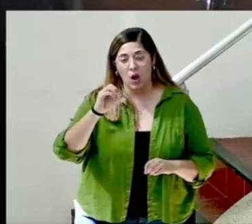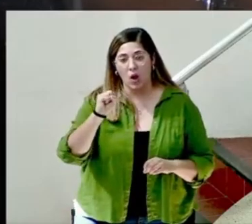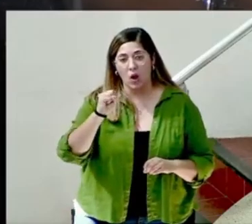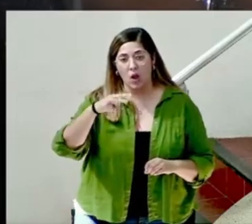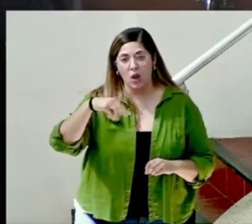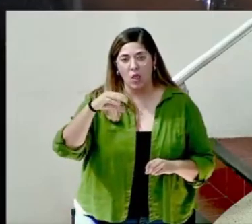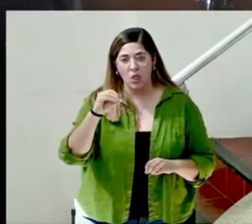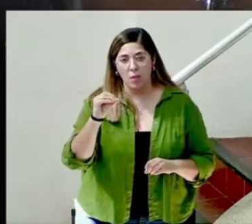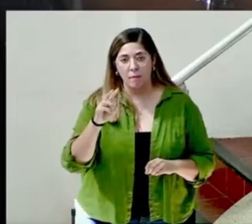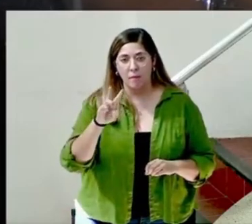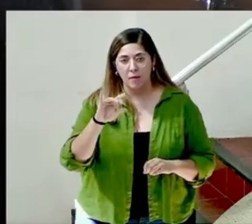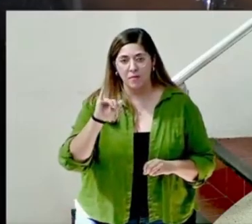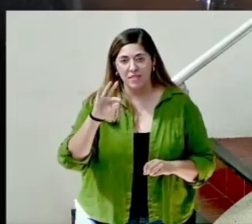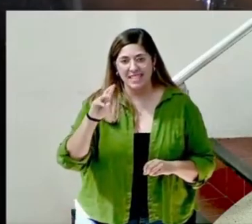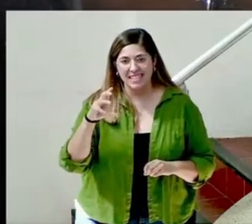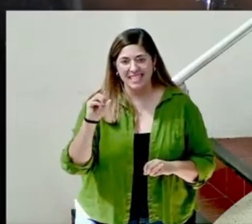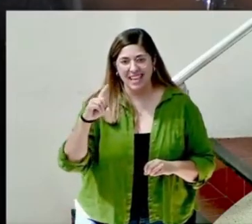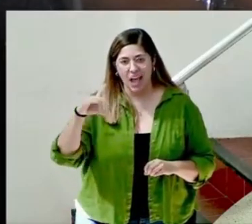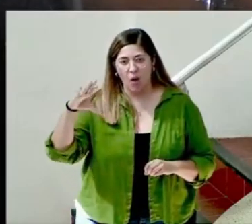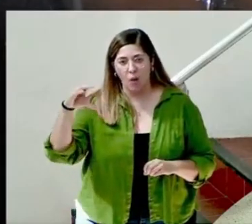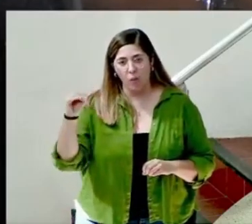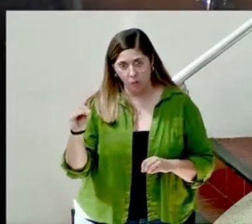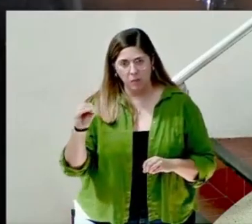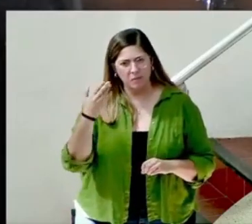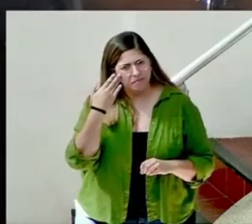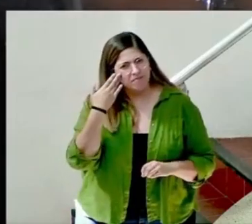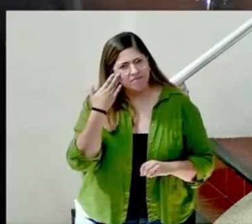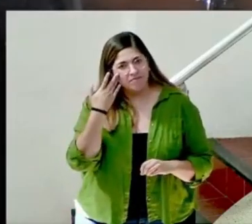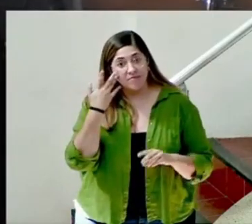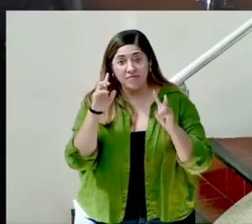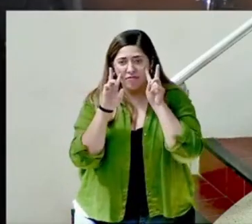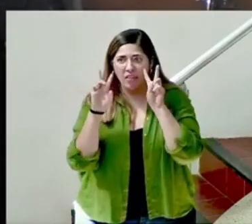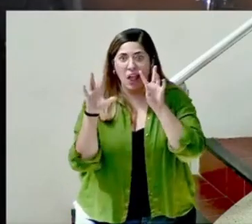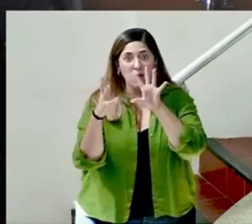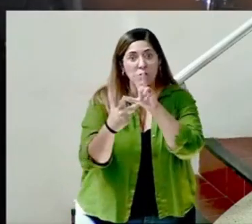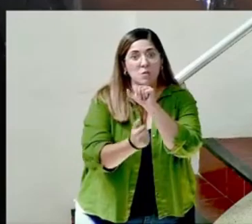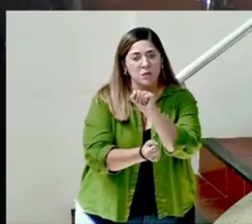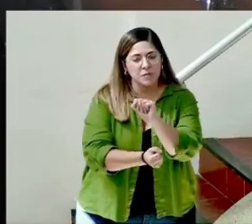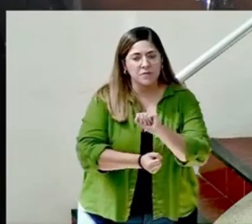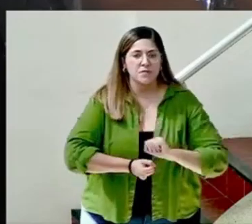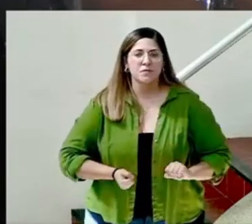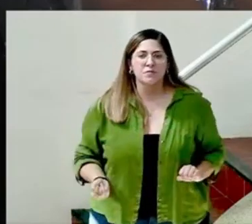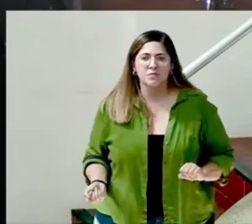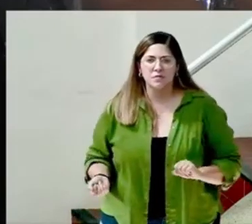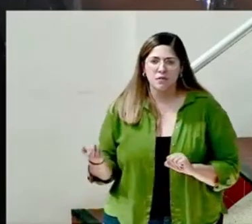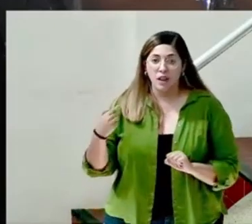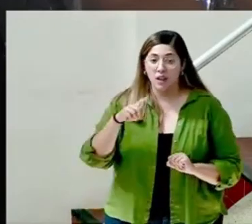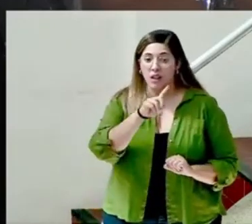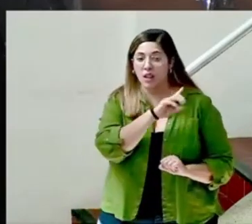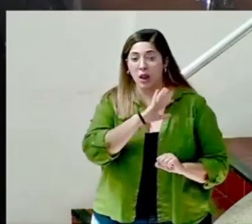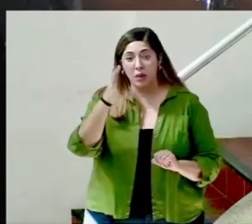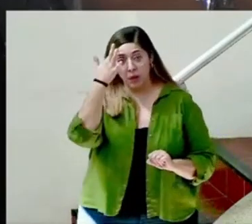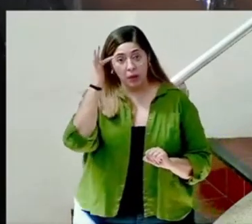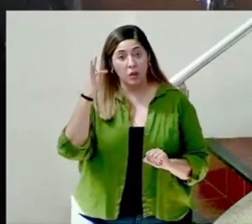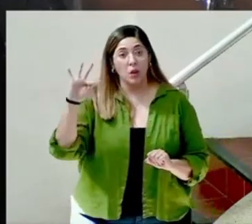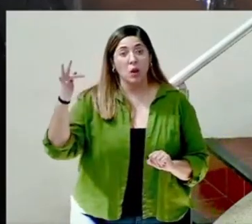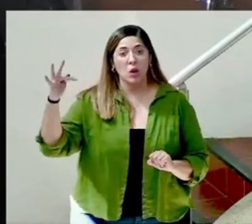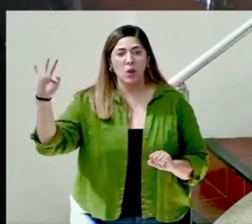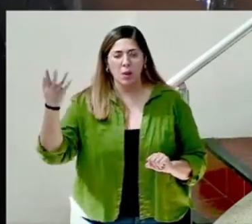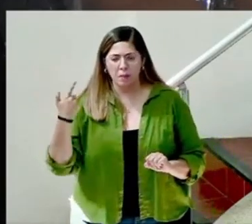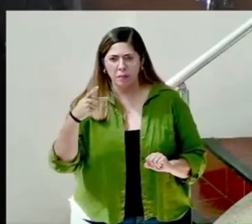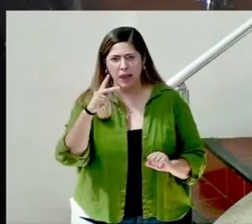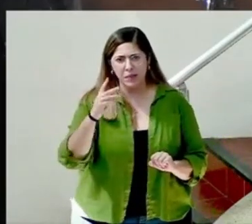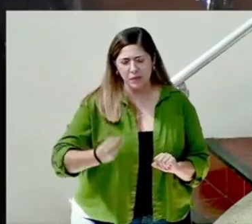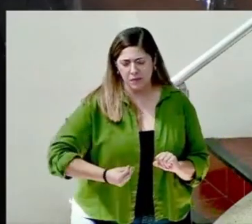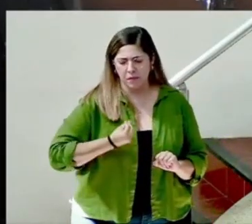Como enxergamos a vida, ou como entendemos a vida, isso vai nos conduzir, isso vai nos dirigir, isso